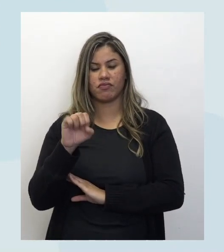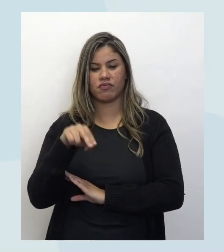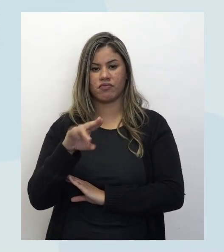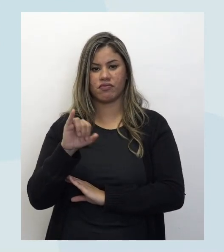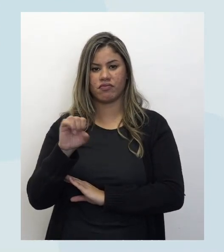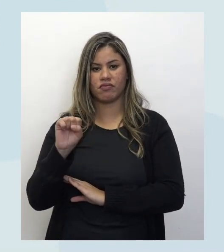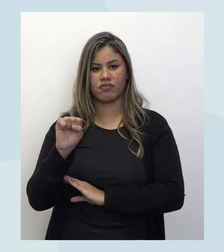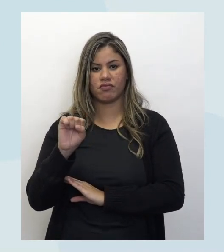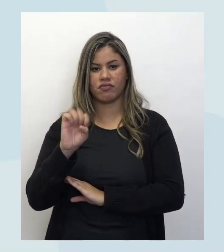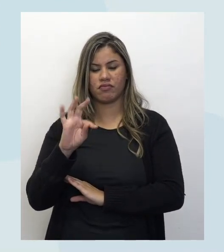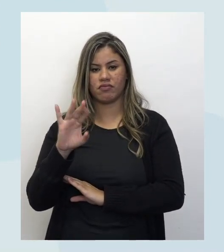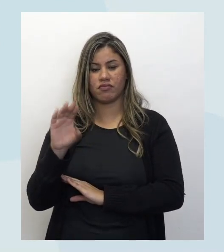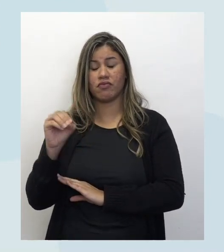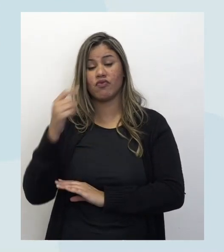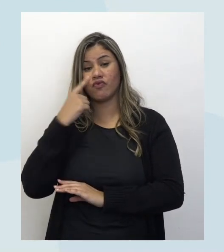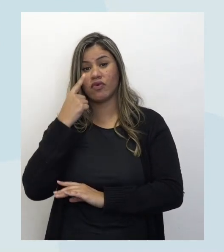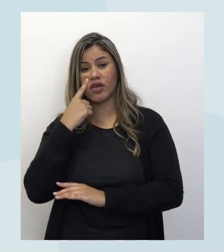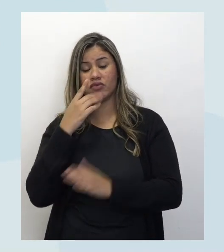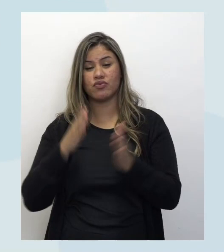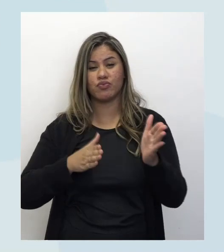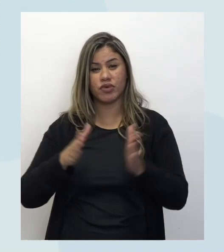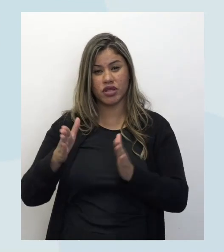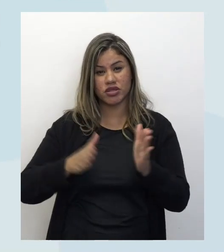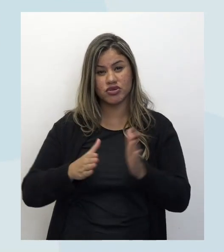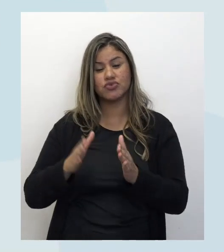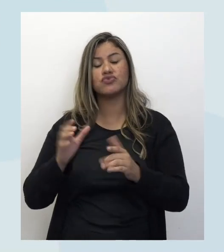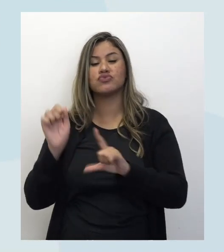da cultura material do período e